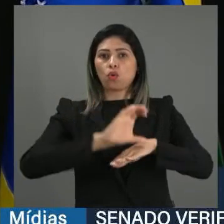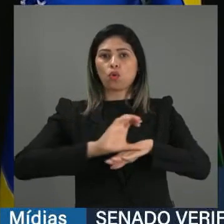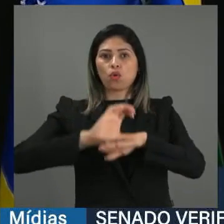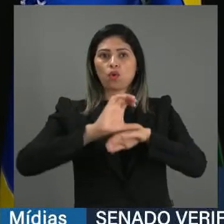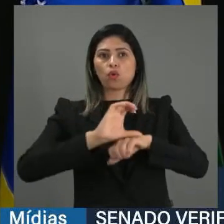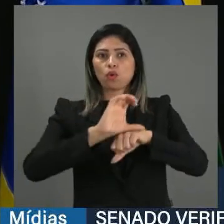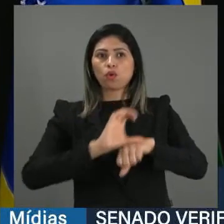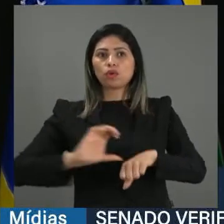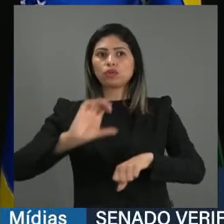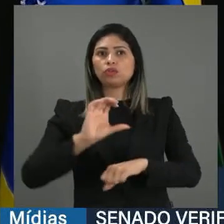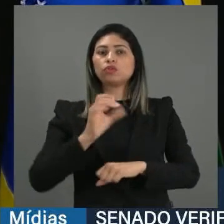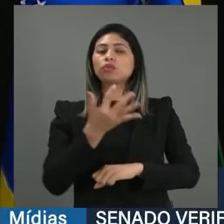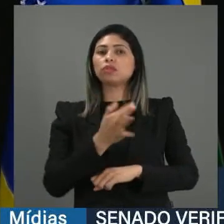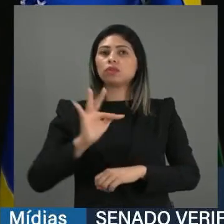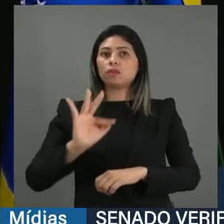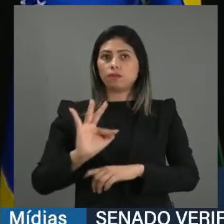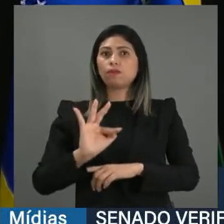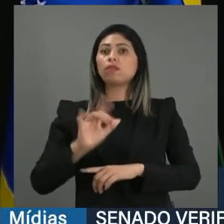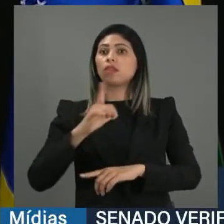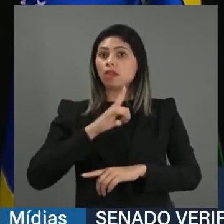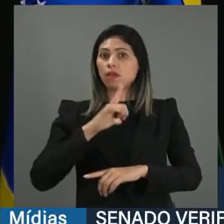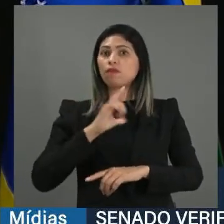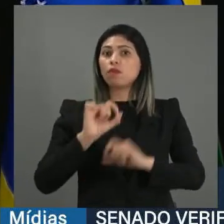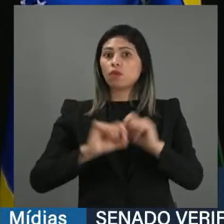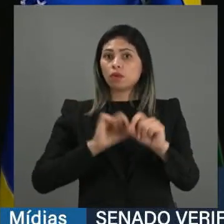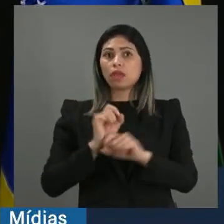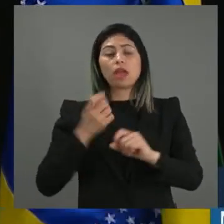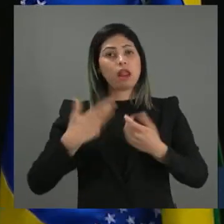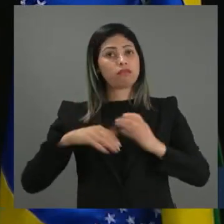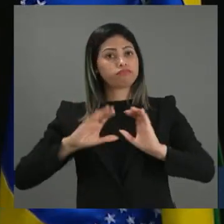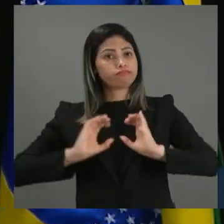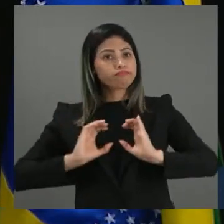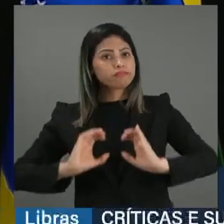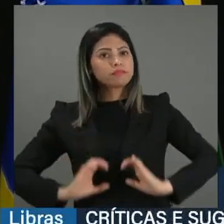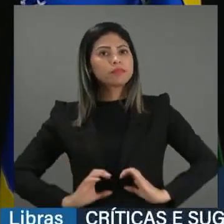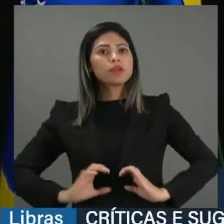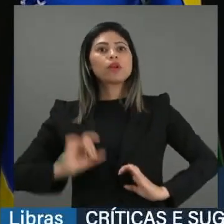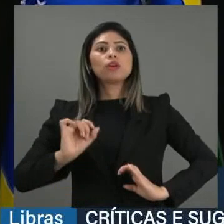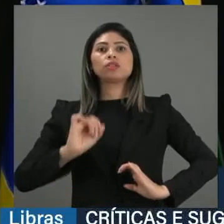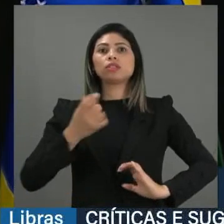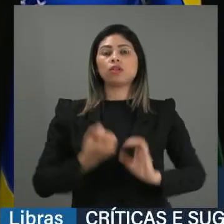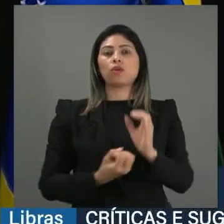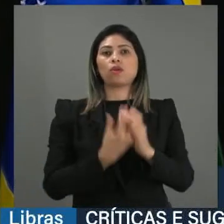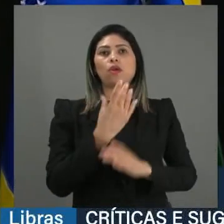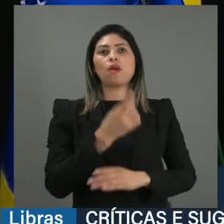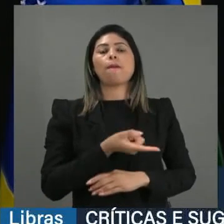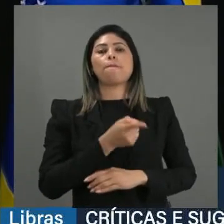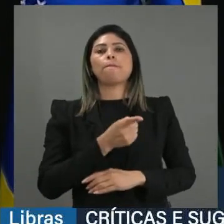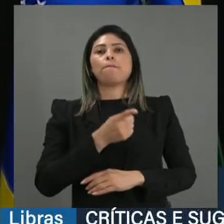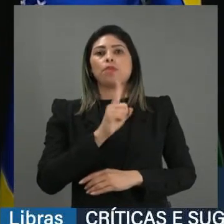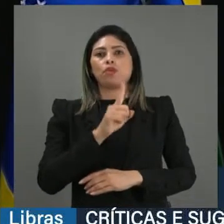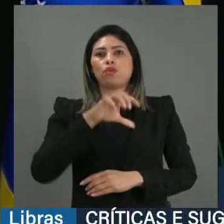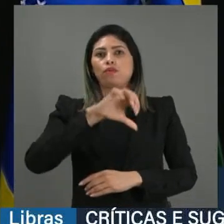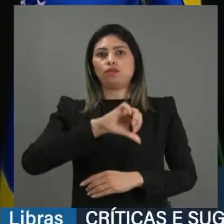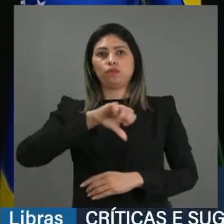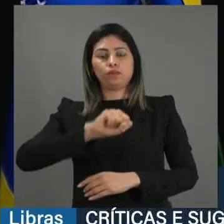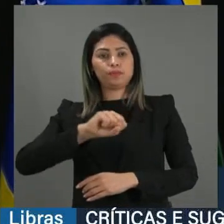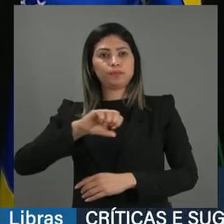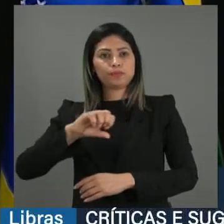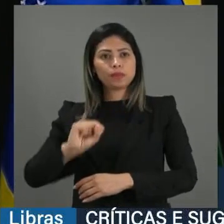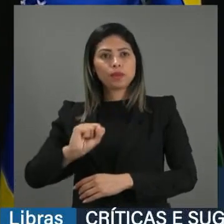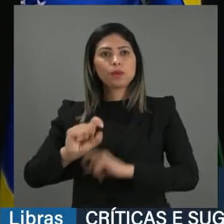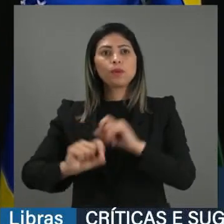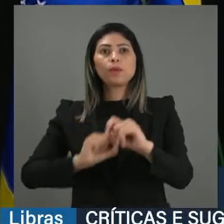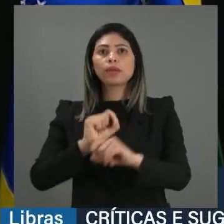recebeu o honroso título de Constituição Cidadã, promulgada em 1988, depois do Brasil